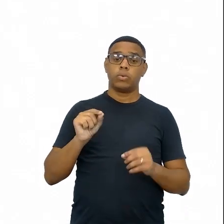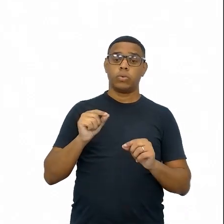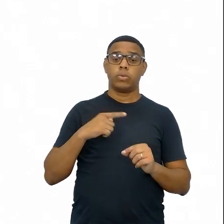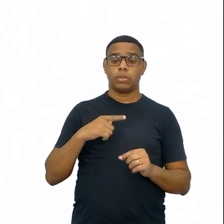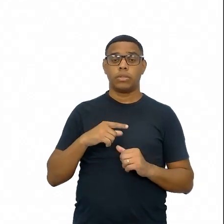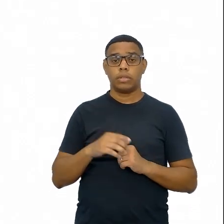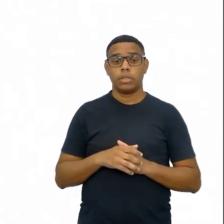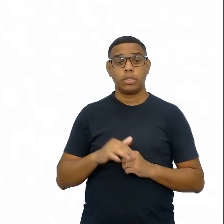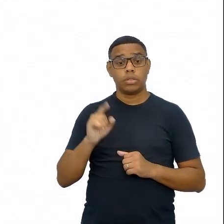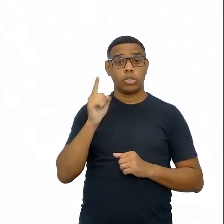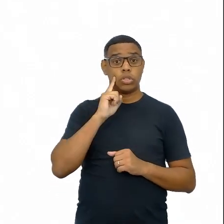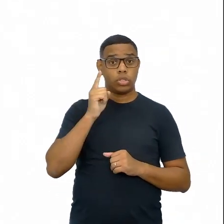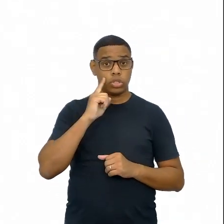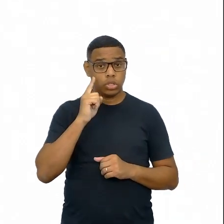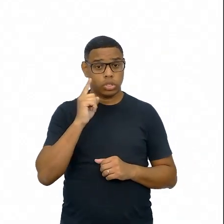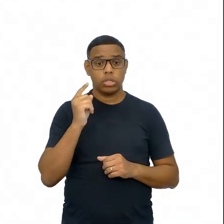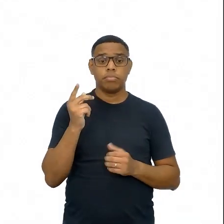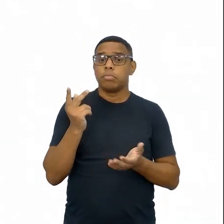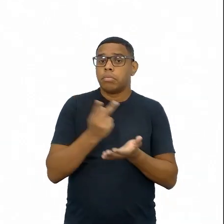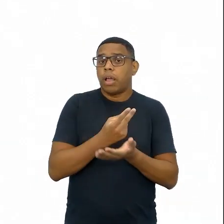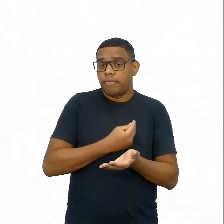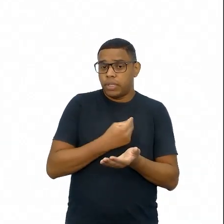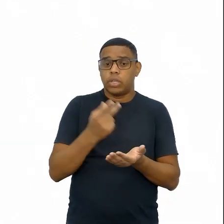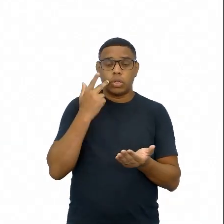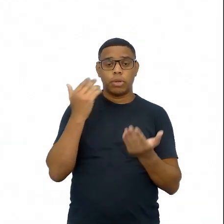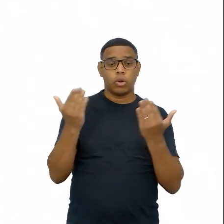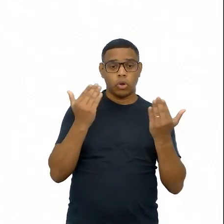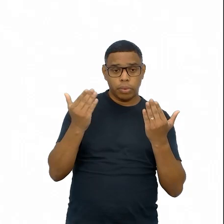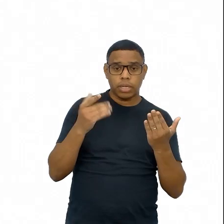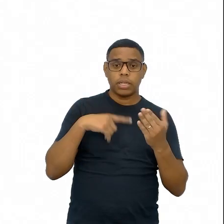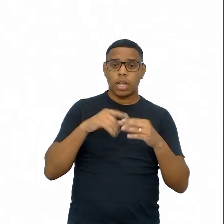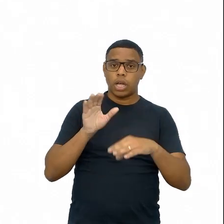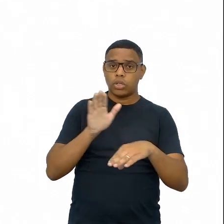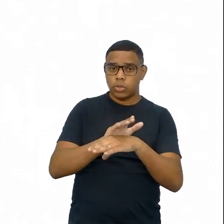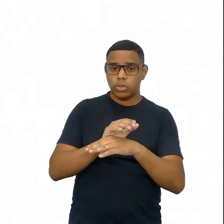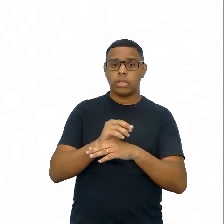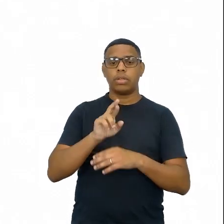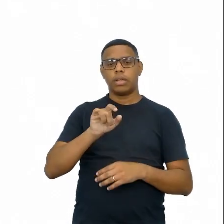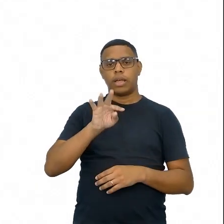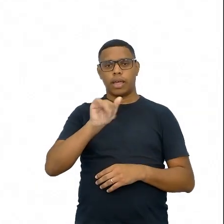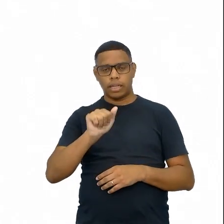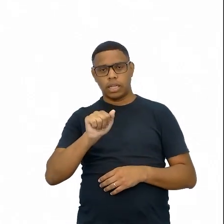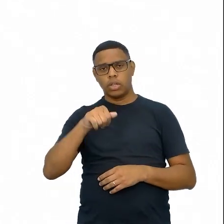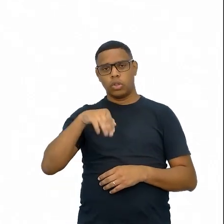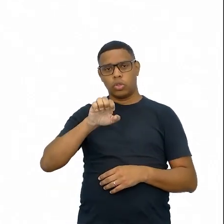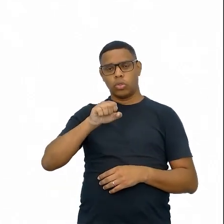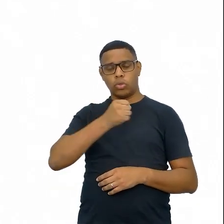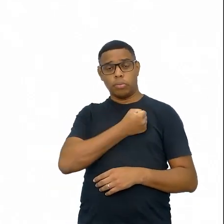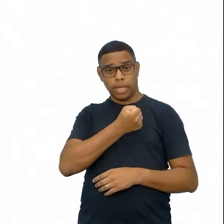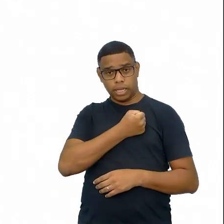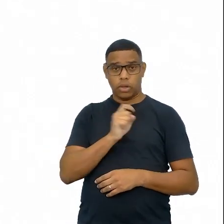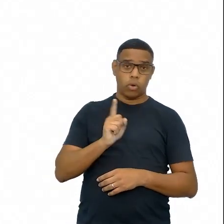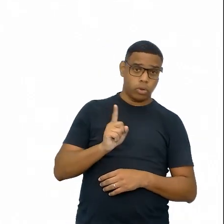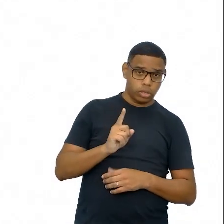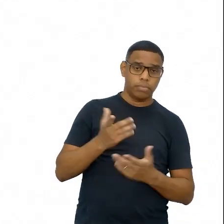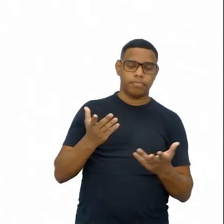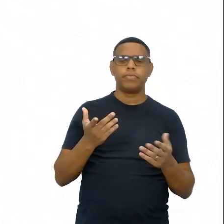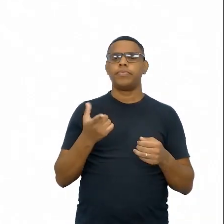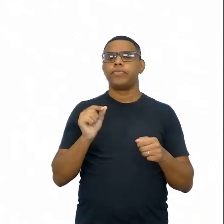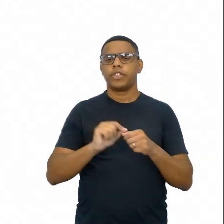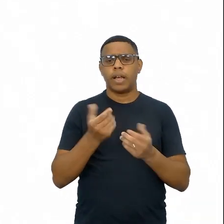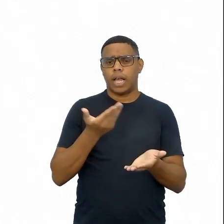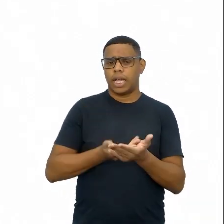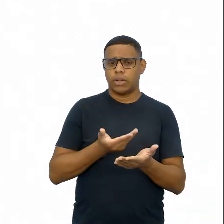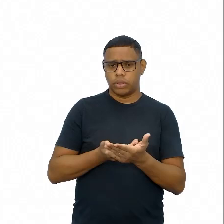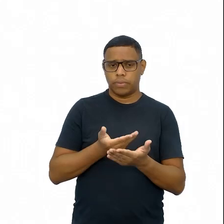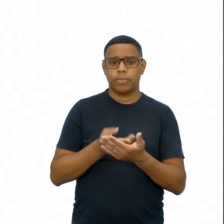situações cotidianas, com e sem o suporte da reta numérica. Então, para a realização dessa